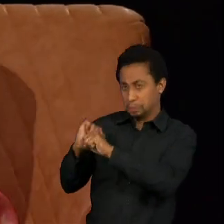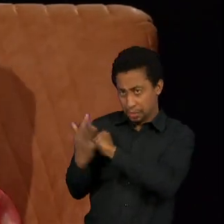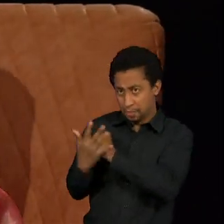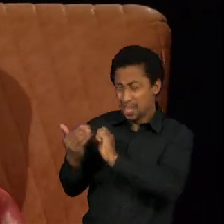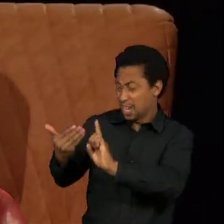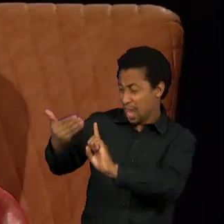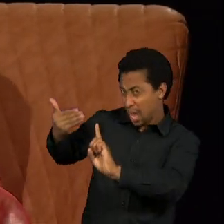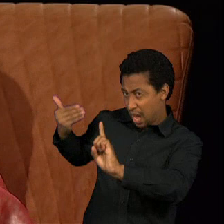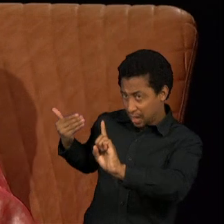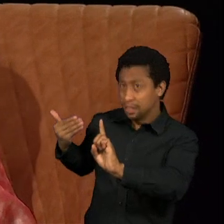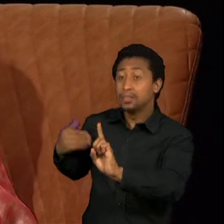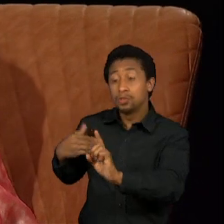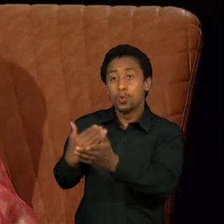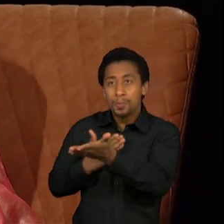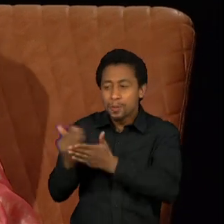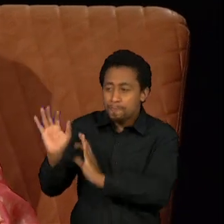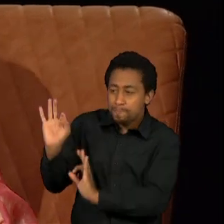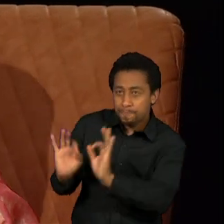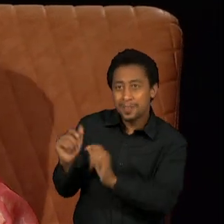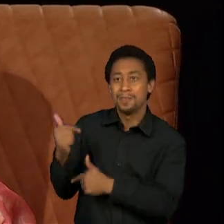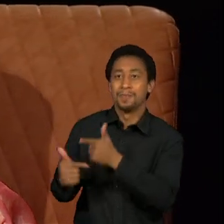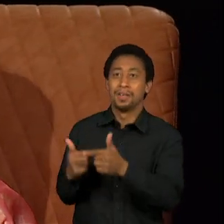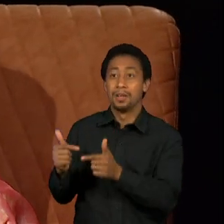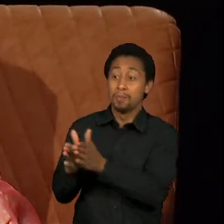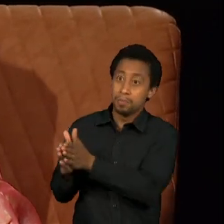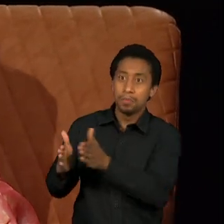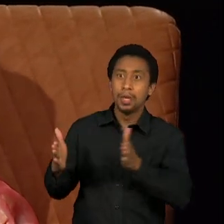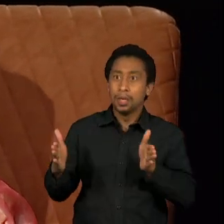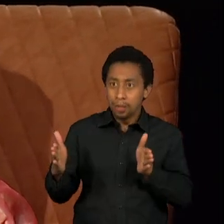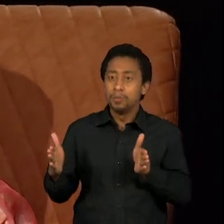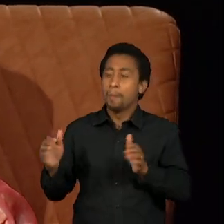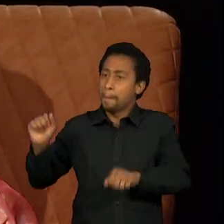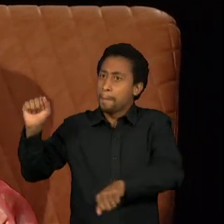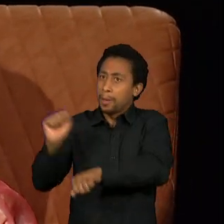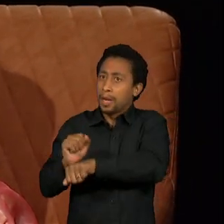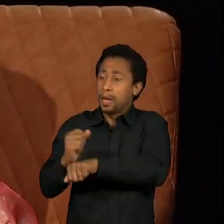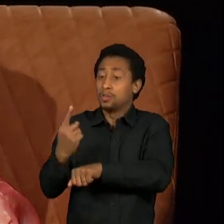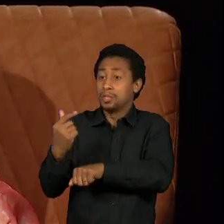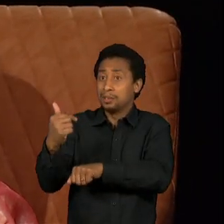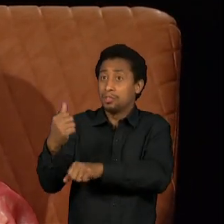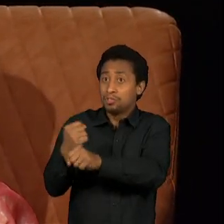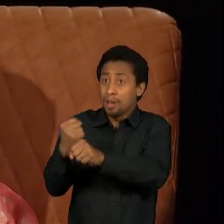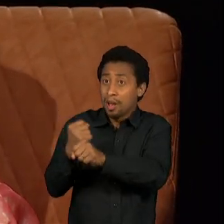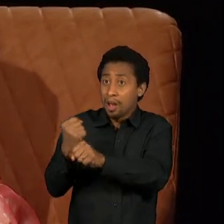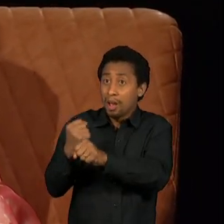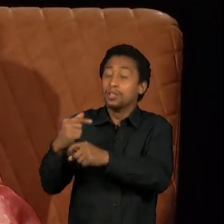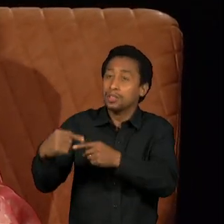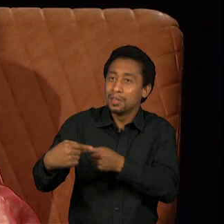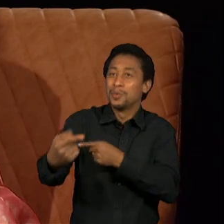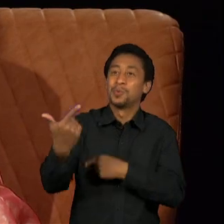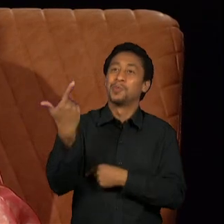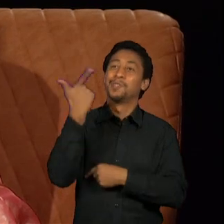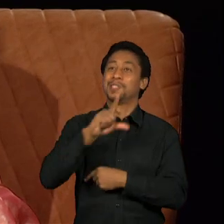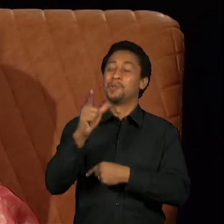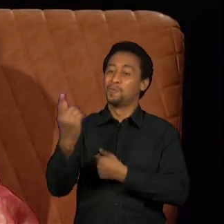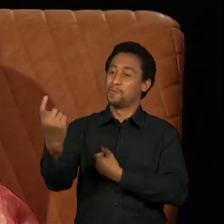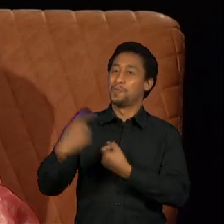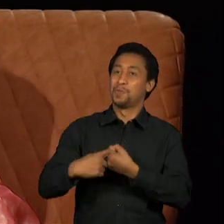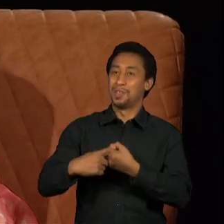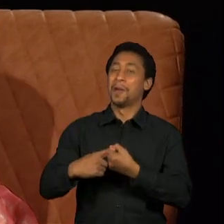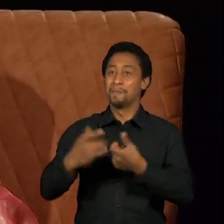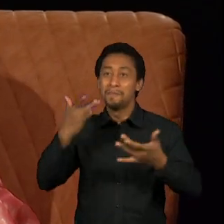Né? Depois de 17 anos que foi lançada essa peça, ficou 4 anos em cartaz, a